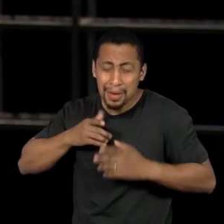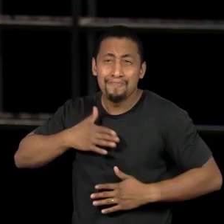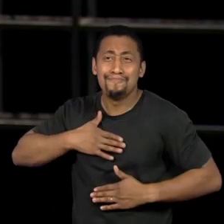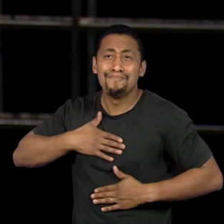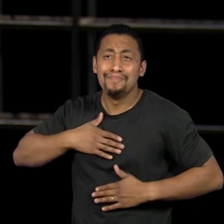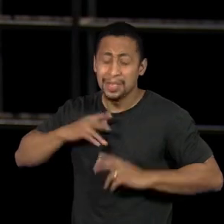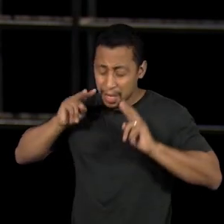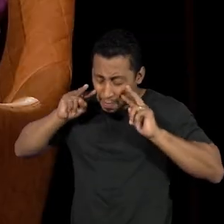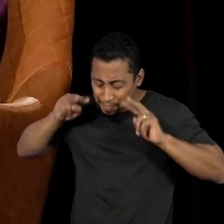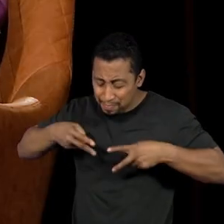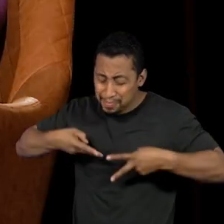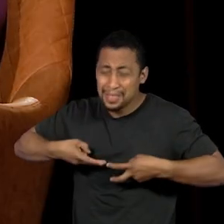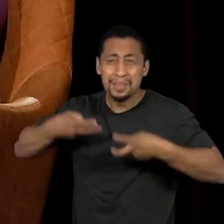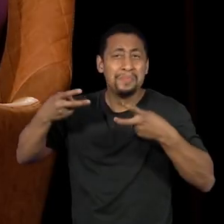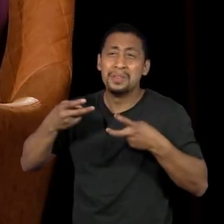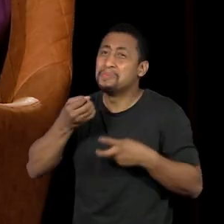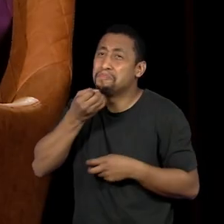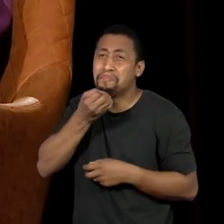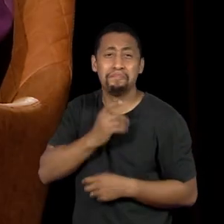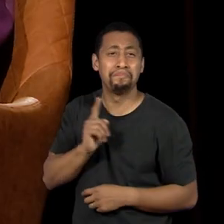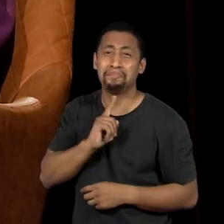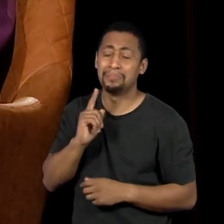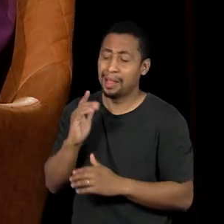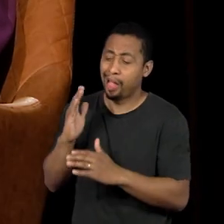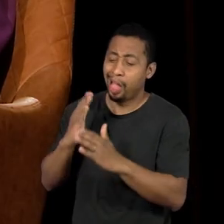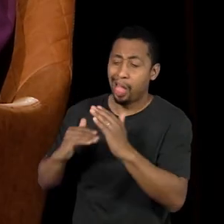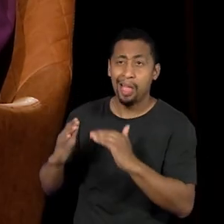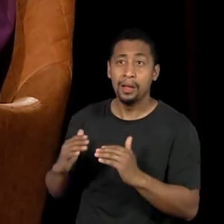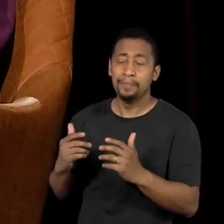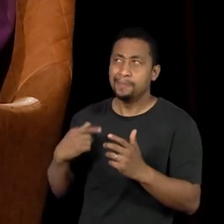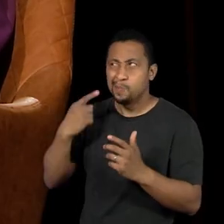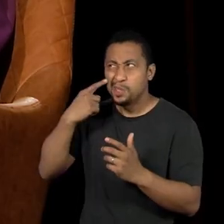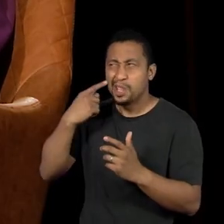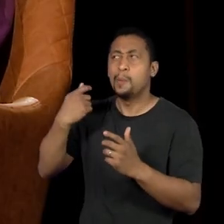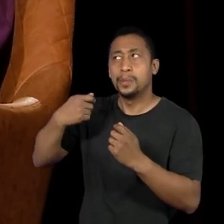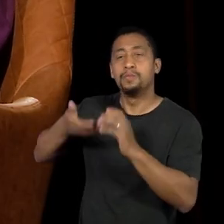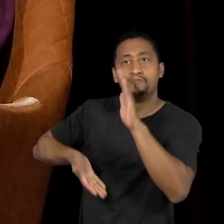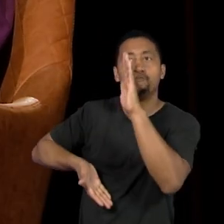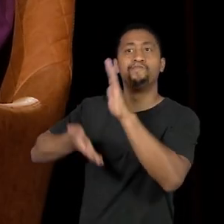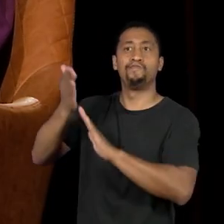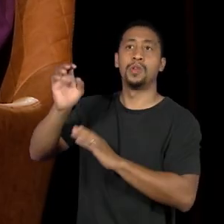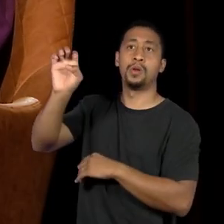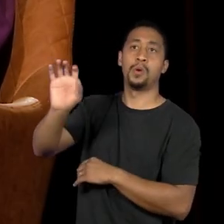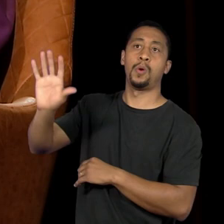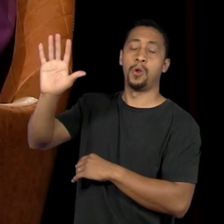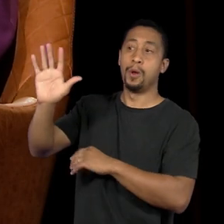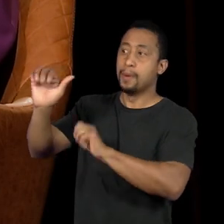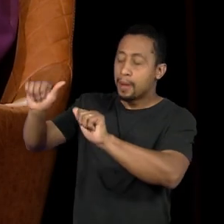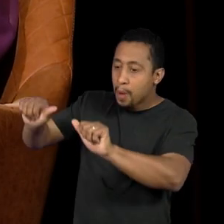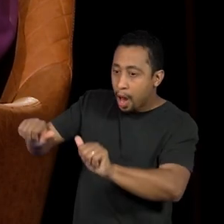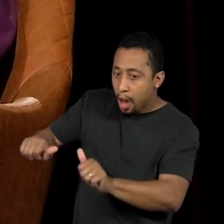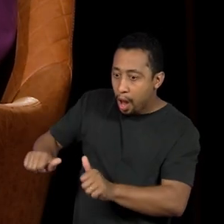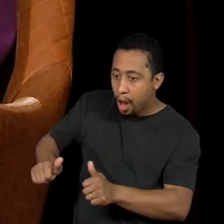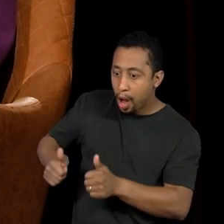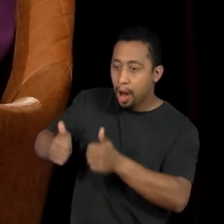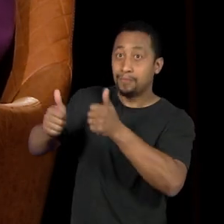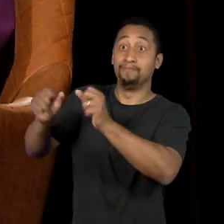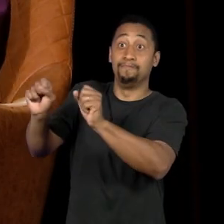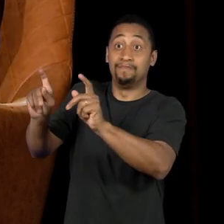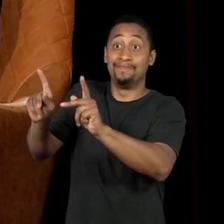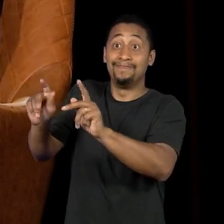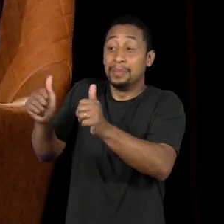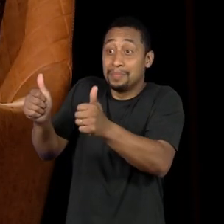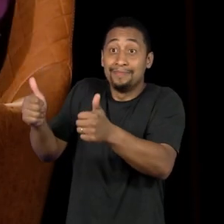comigo. Chegou um certo momento que eu disse, ou eu volto para o Brasil agora, que ainda tem tempo de fazer